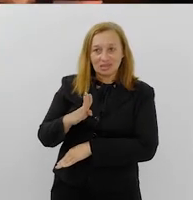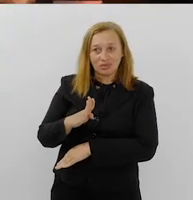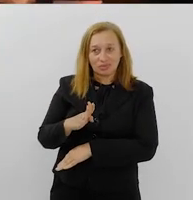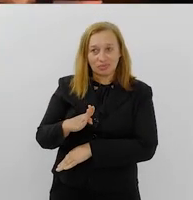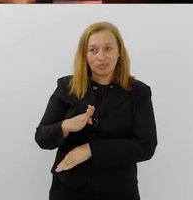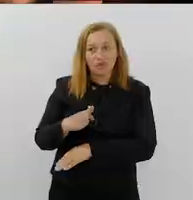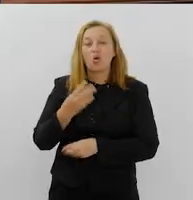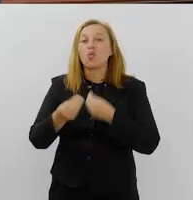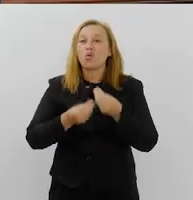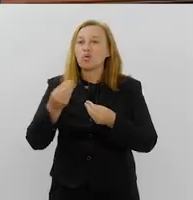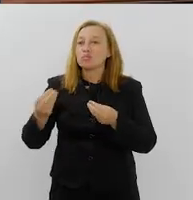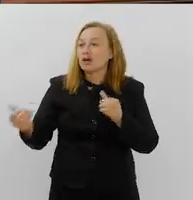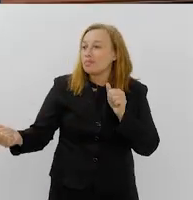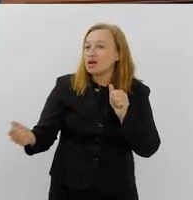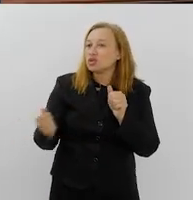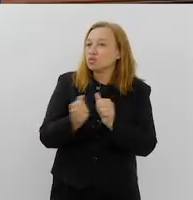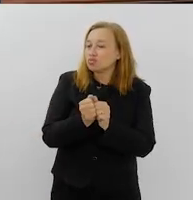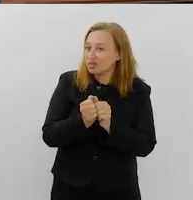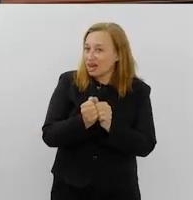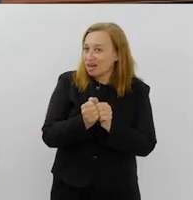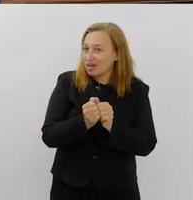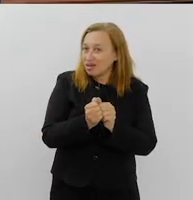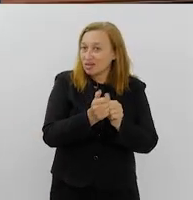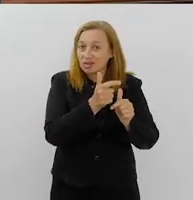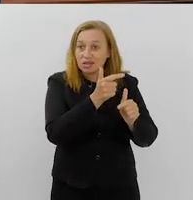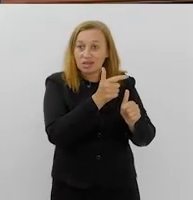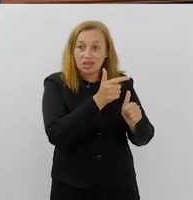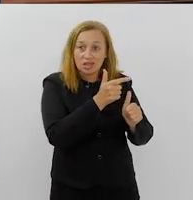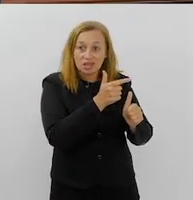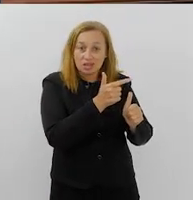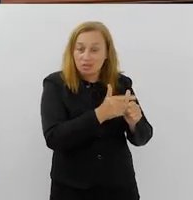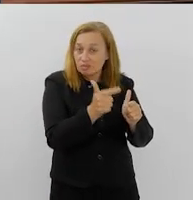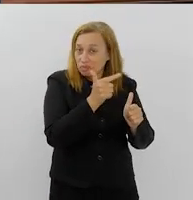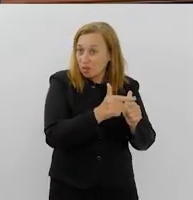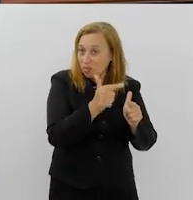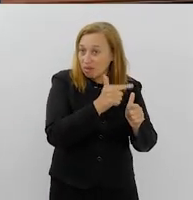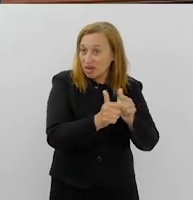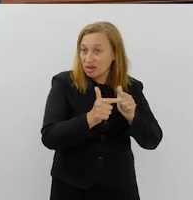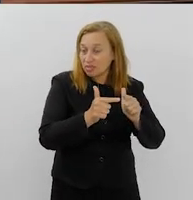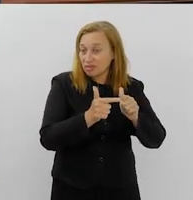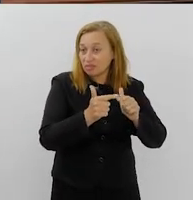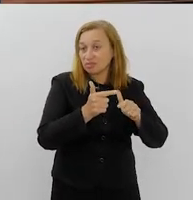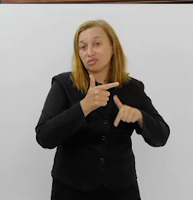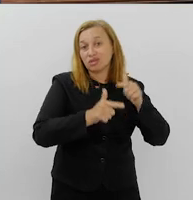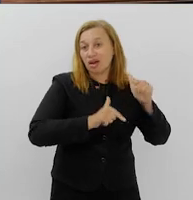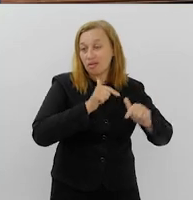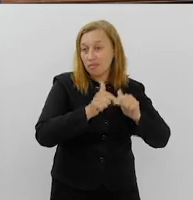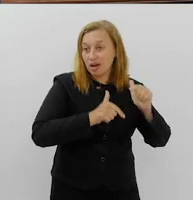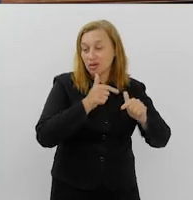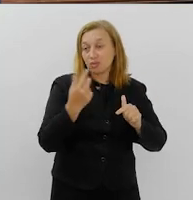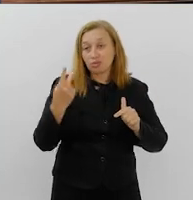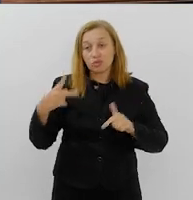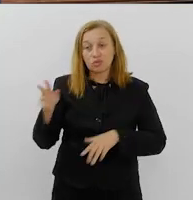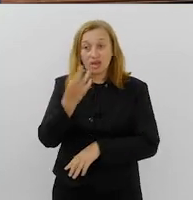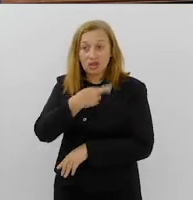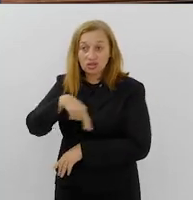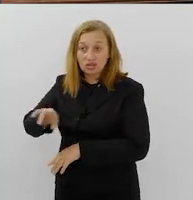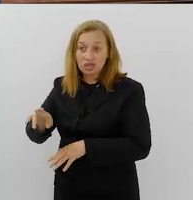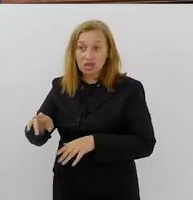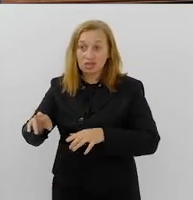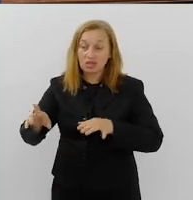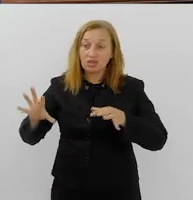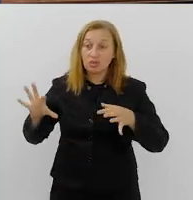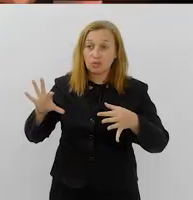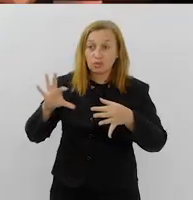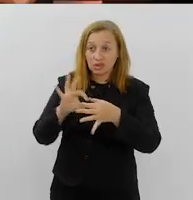E Então, aí, como é que dá para juntar essa tensão com a sua